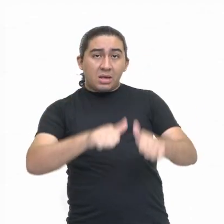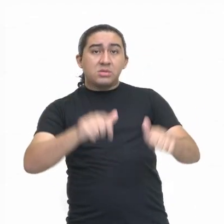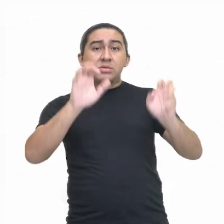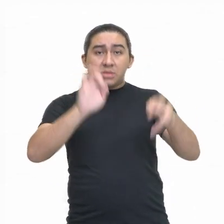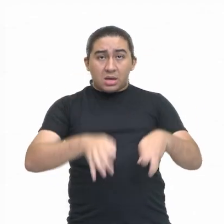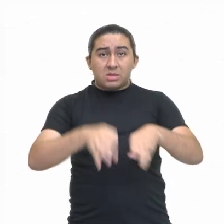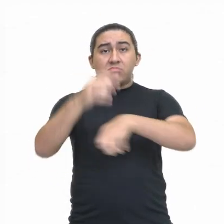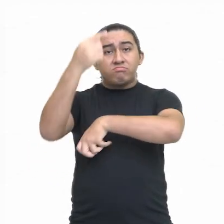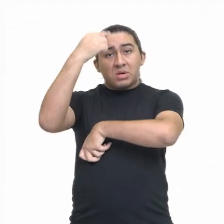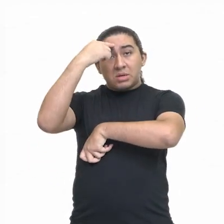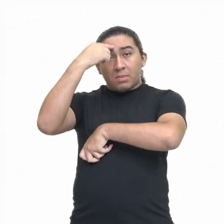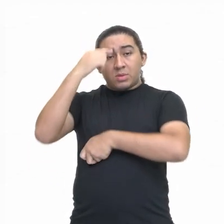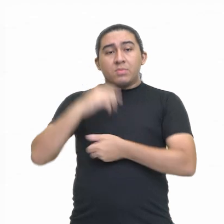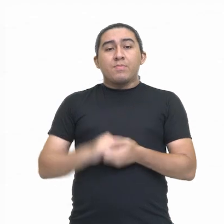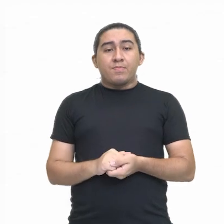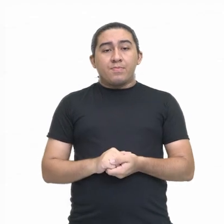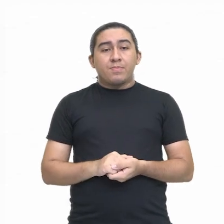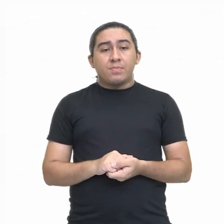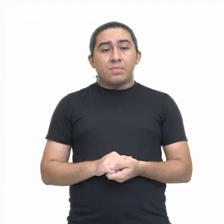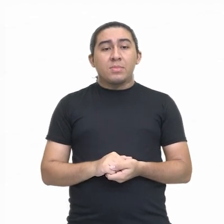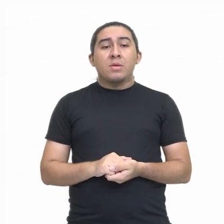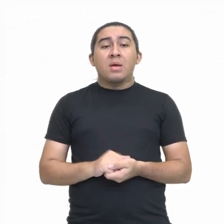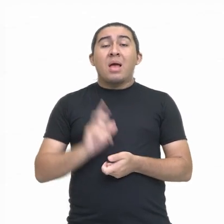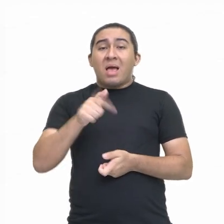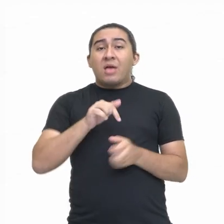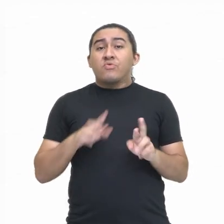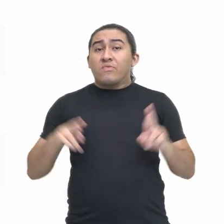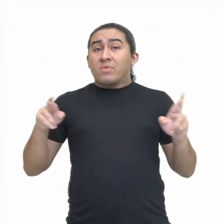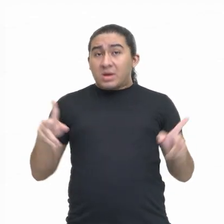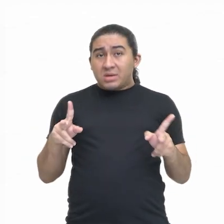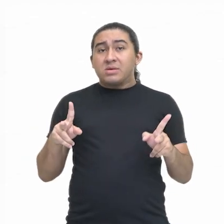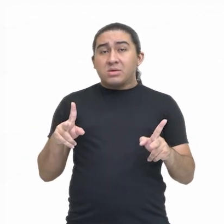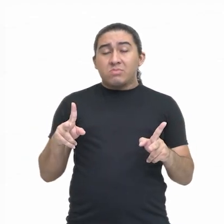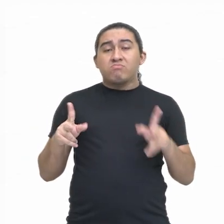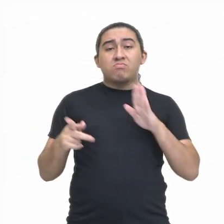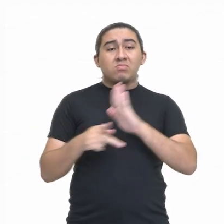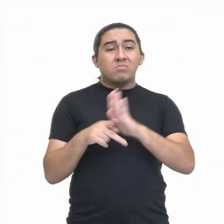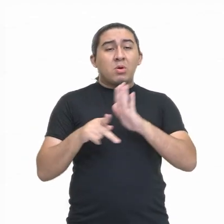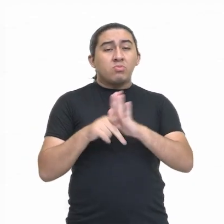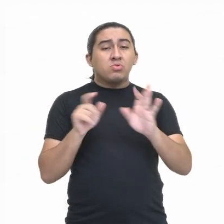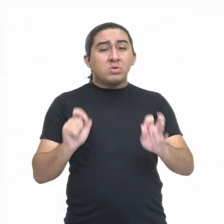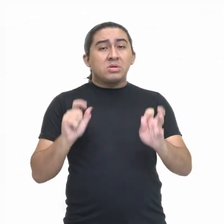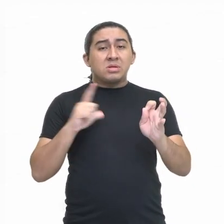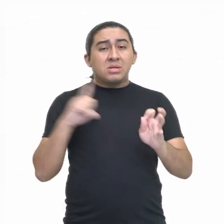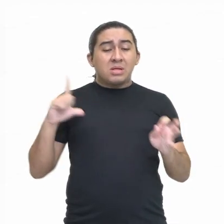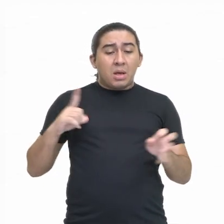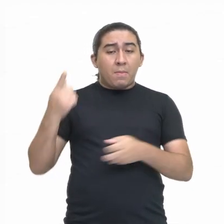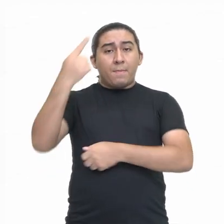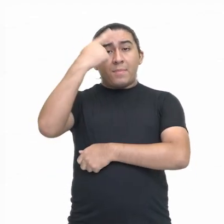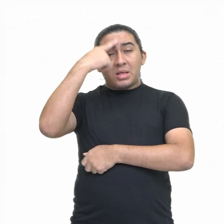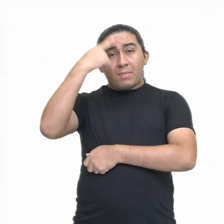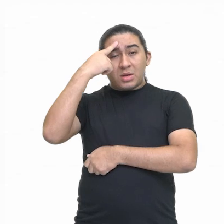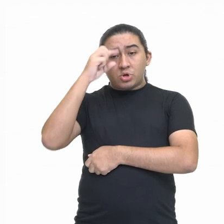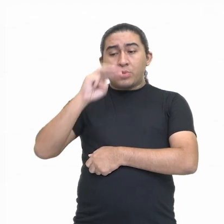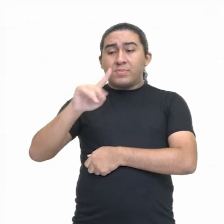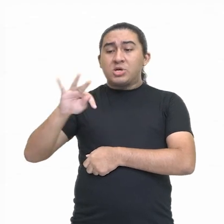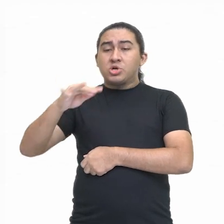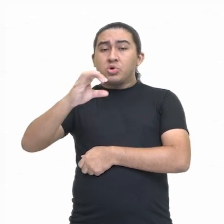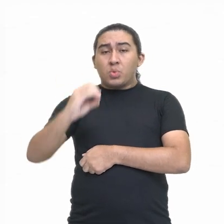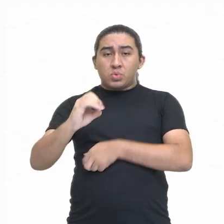lógica, que é justamente aquilo que distancia cada vez mais do pensamento